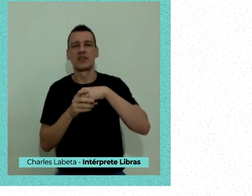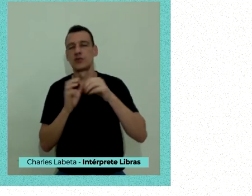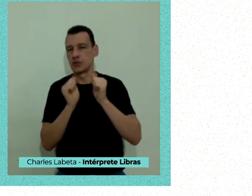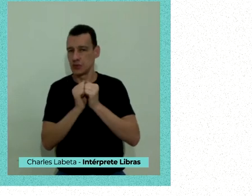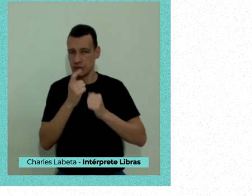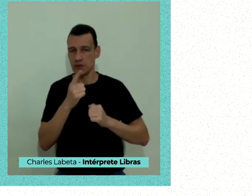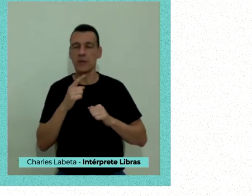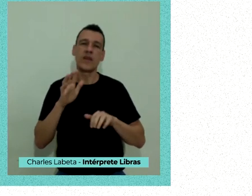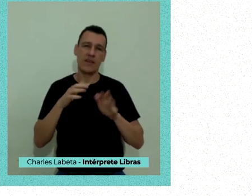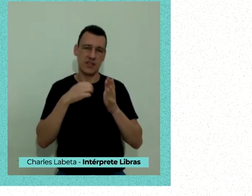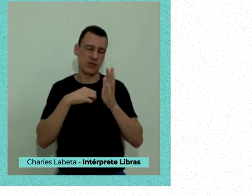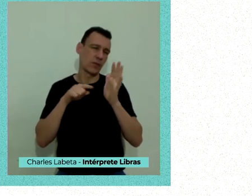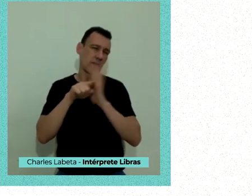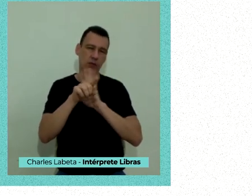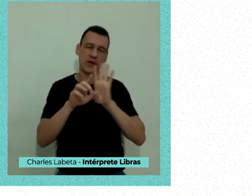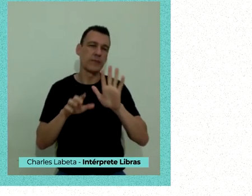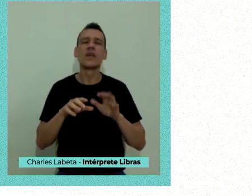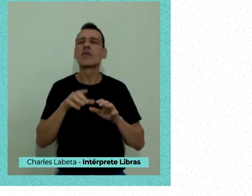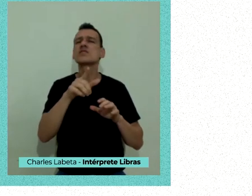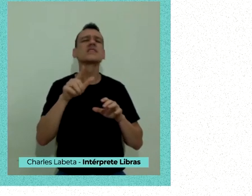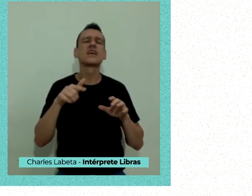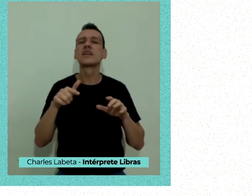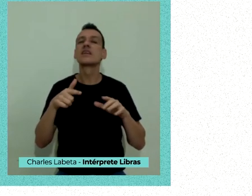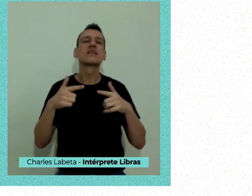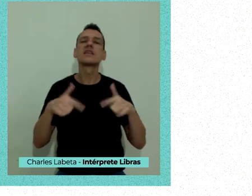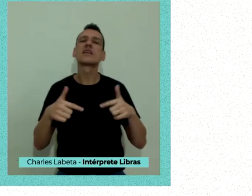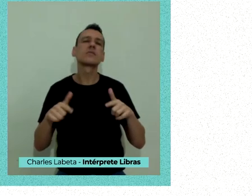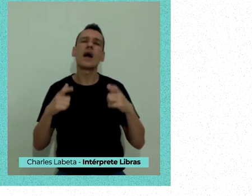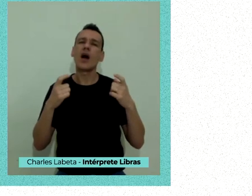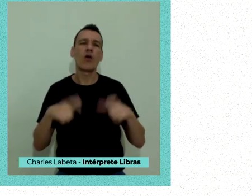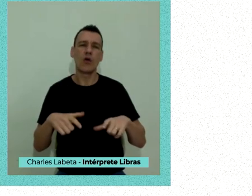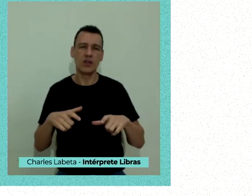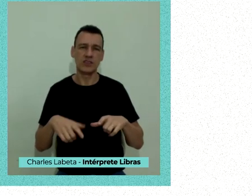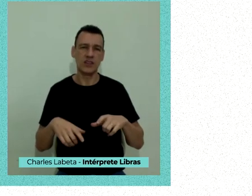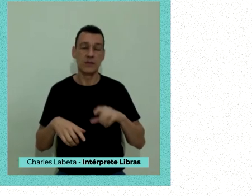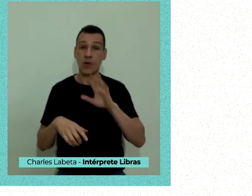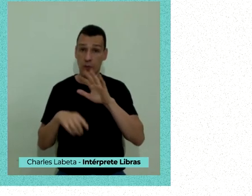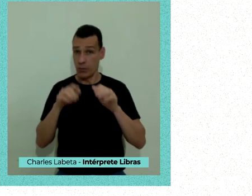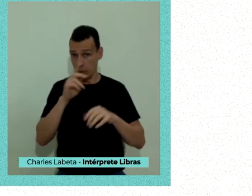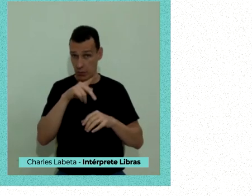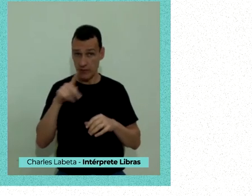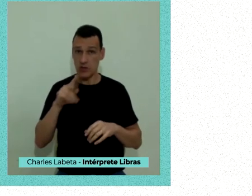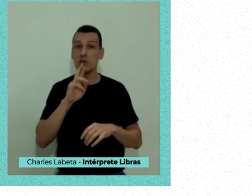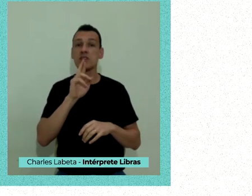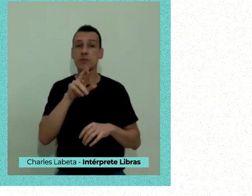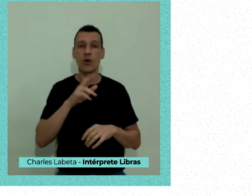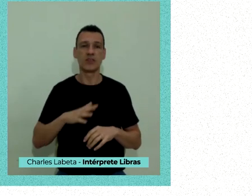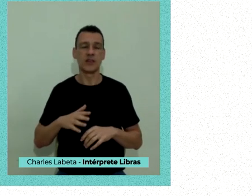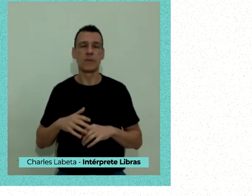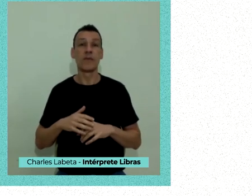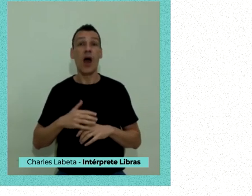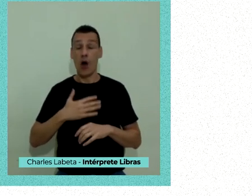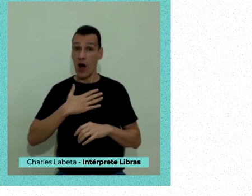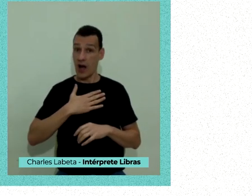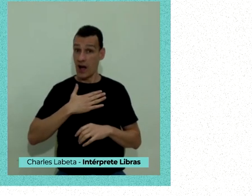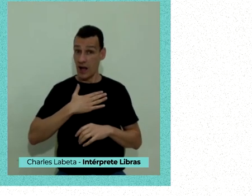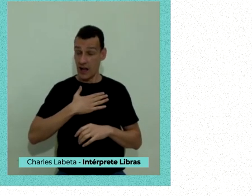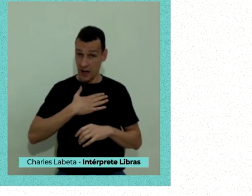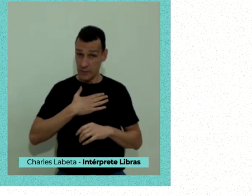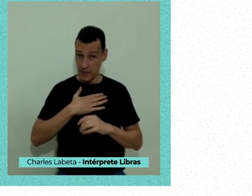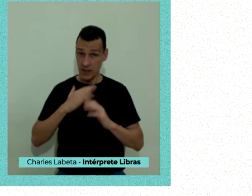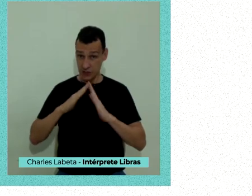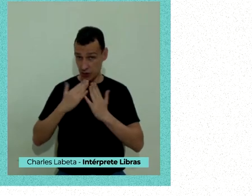onde tu trabalhas? E diz, a minha escola fica lá. Quando o professor já diz, a minha escola já está na cara, ele se sente